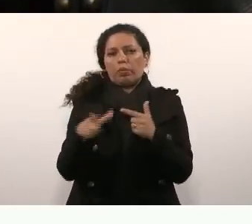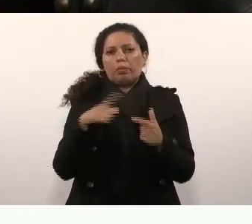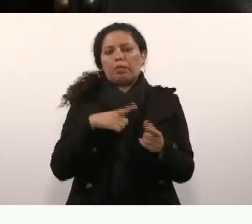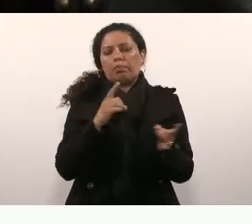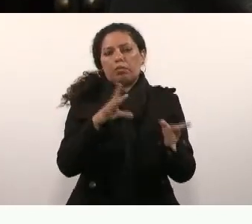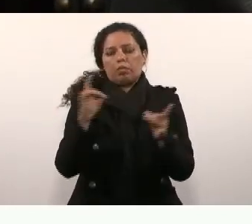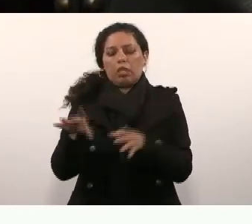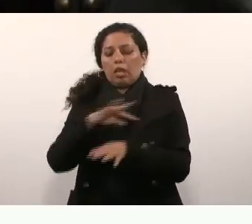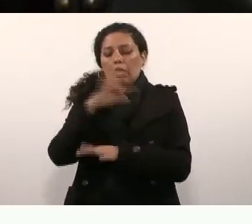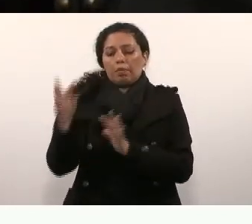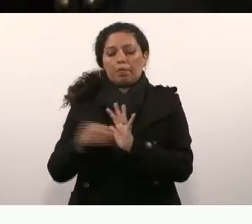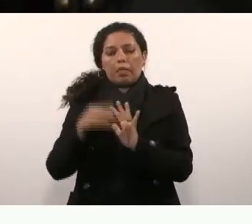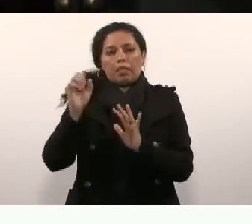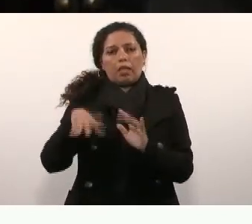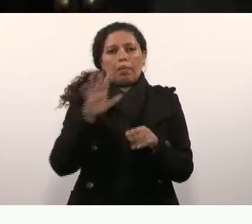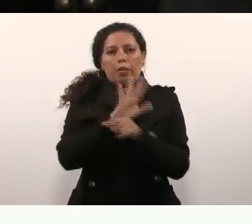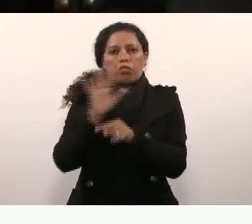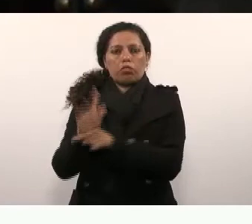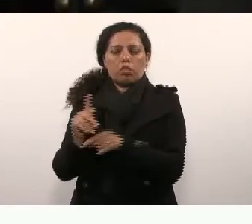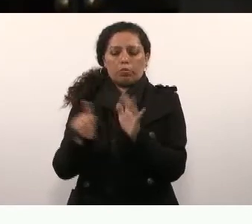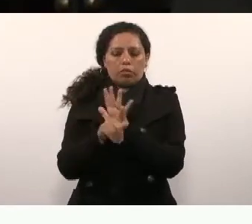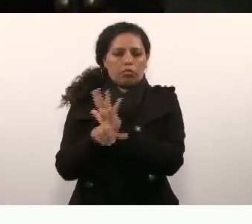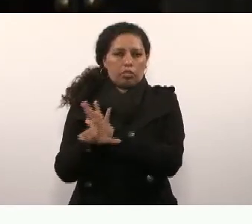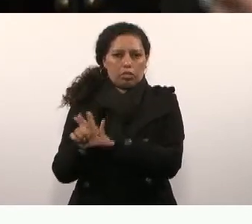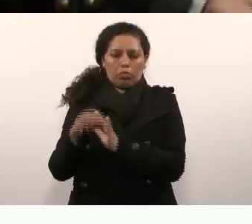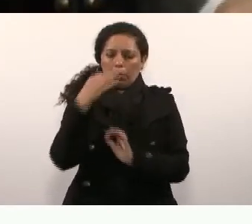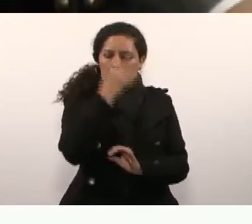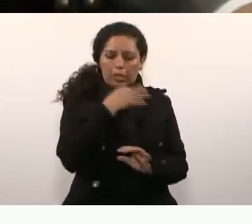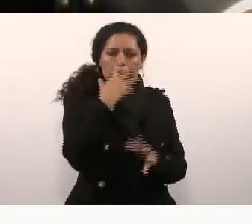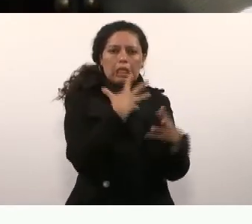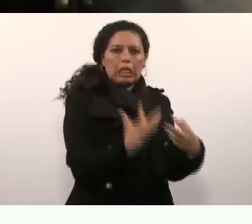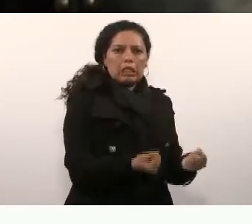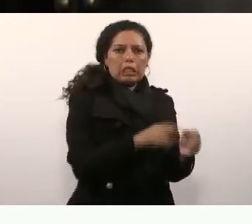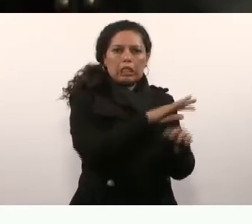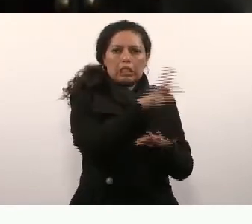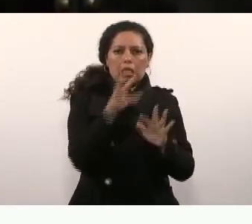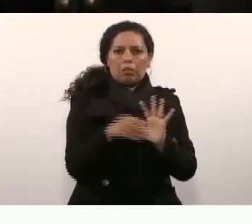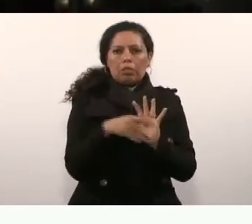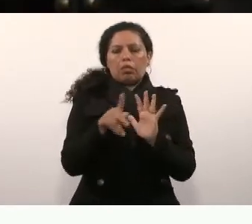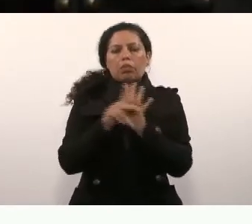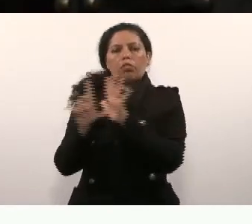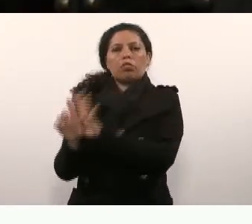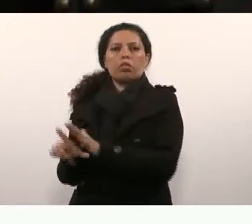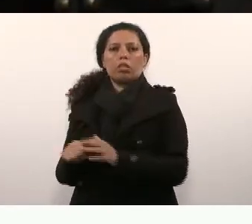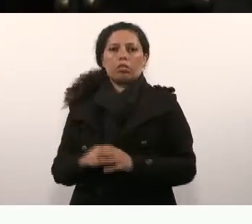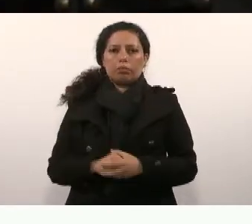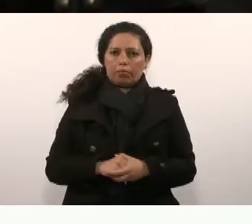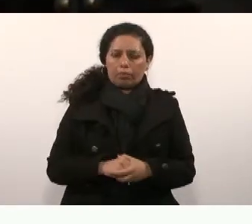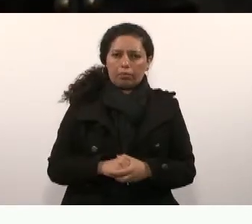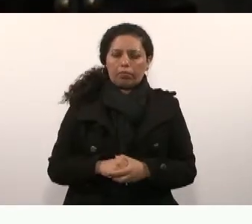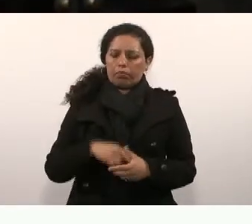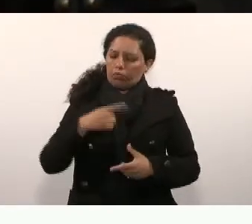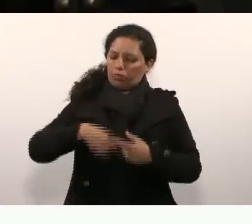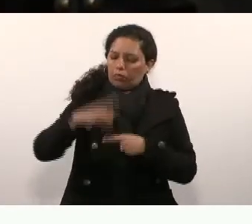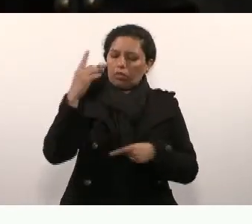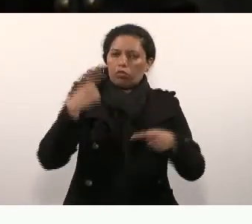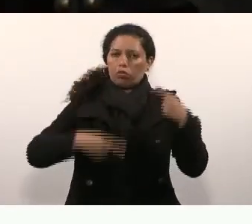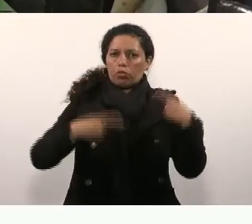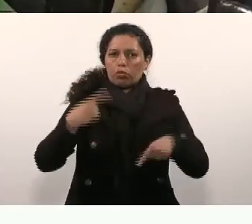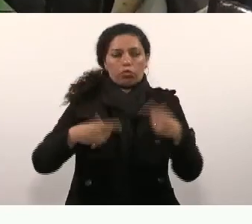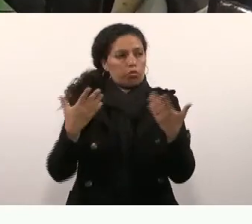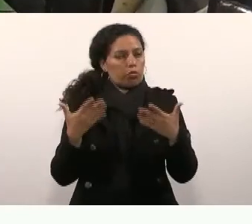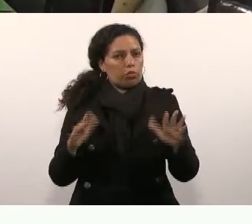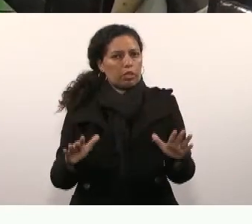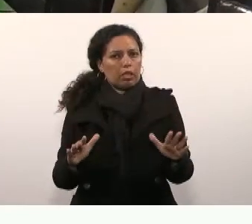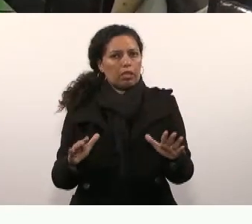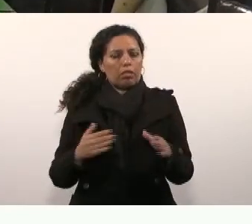emenda aperfeiçoa o projeto. Diante do exposto, meu parecer é favorável à emenda ao projeto de lei. Em discussão, uma vez que